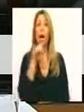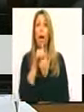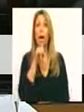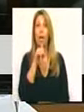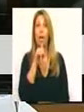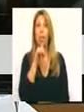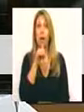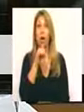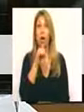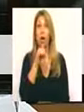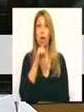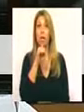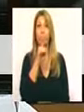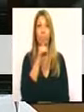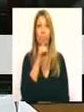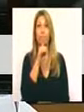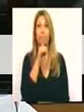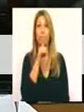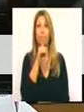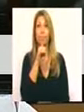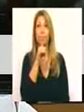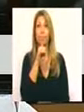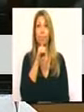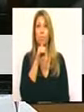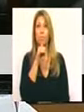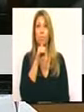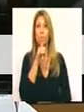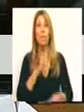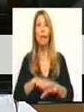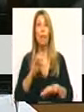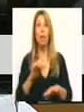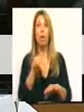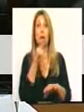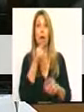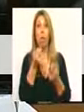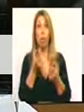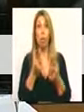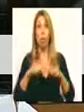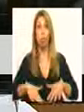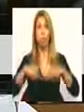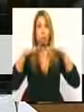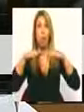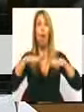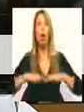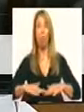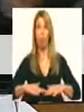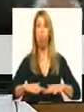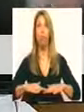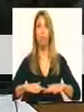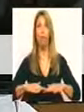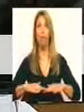não suportar, devido ao facto dos caudais serem cada vez menores no Tejo, provocados não só